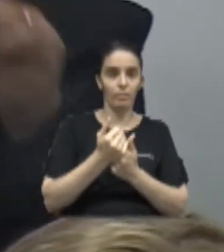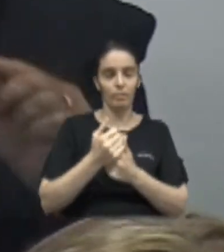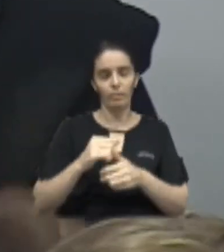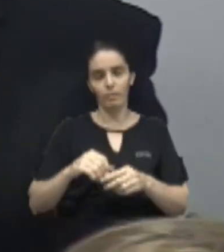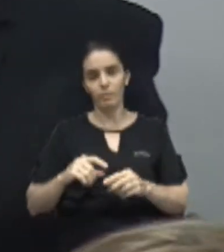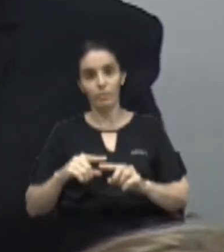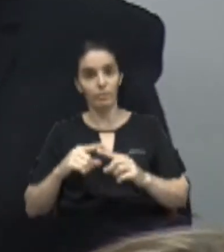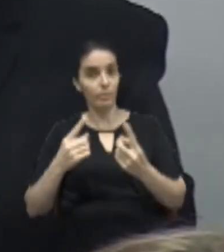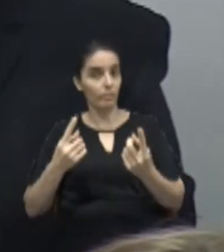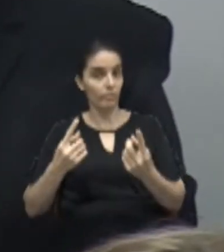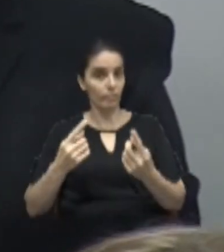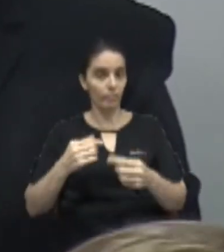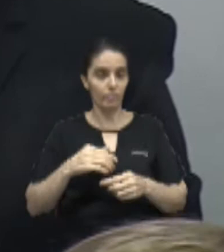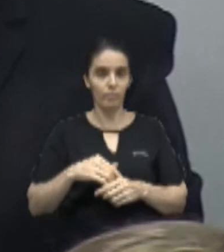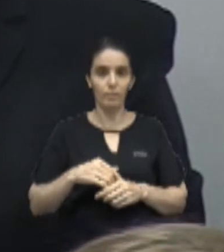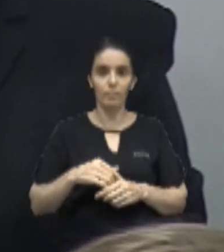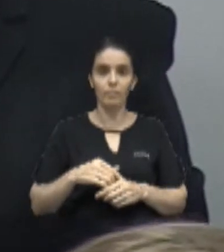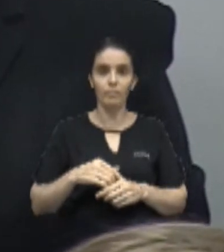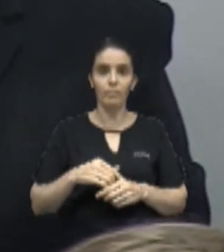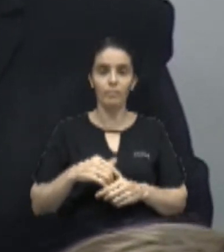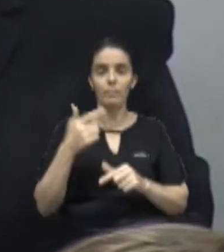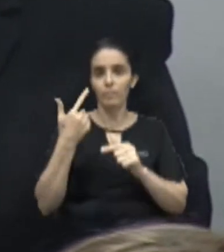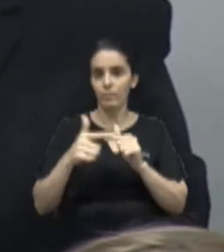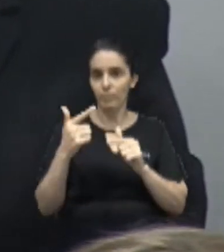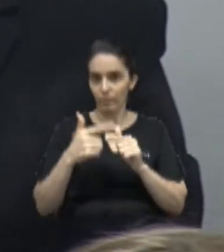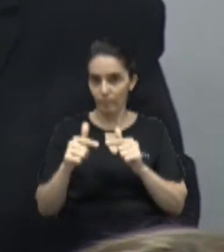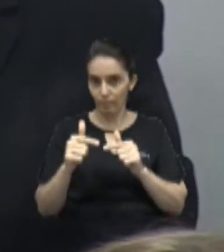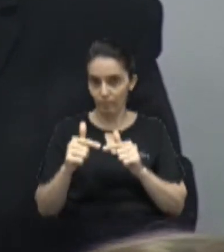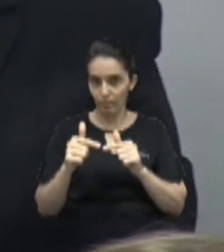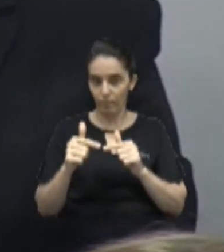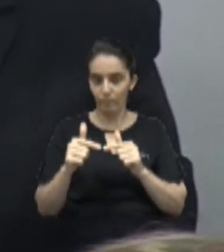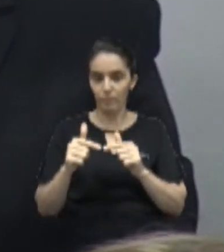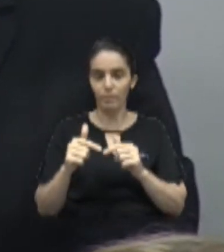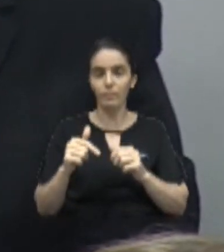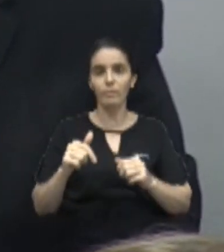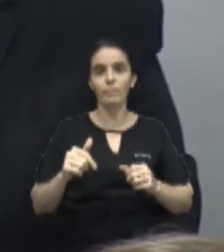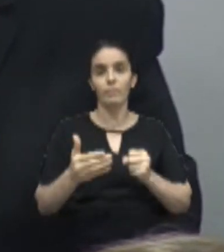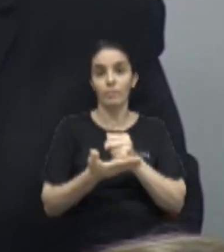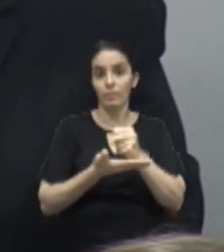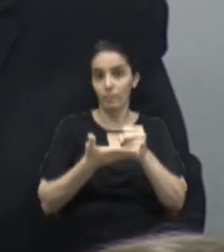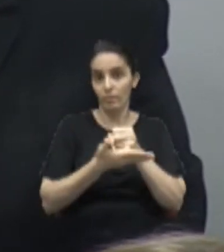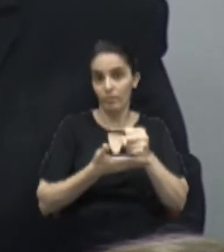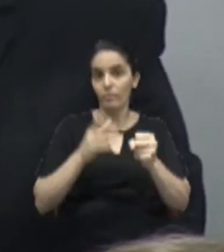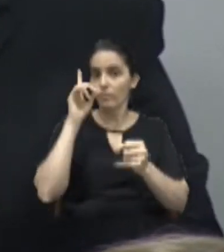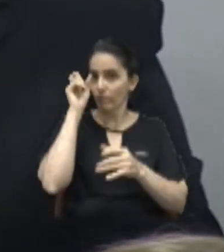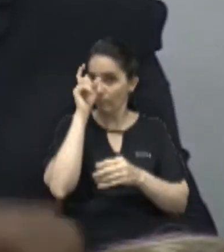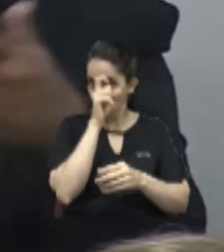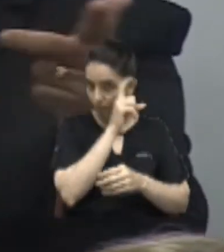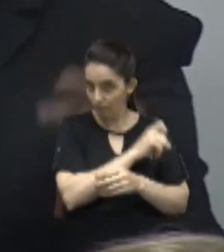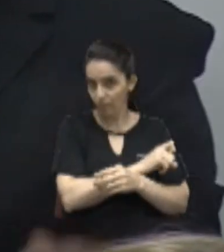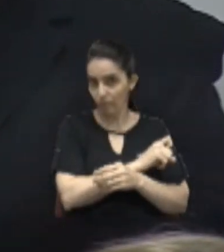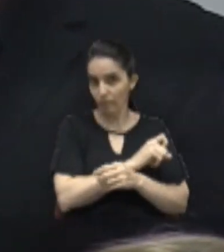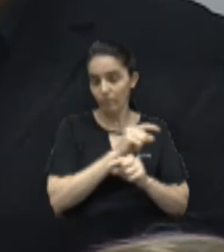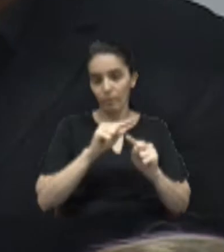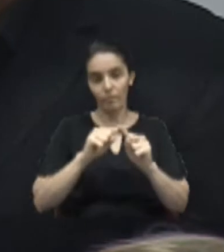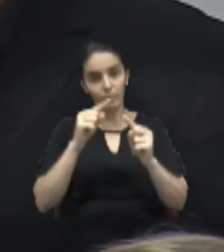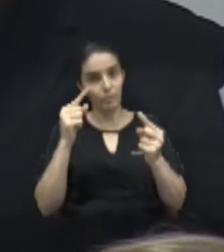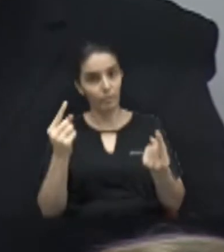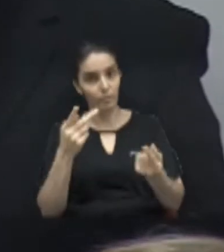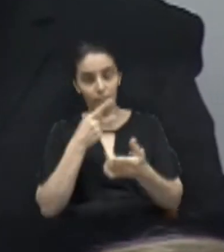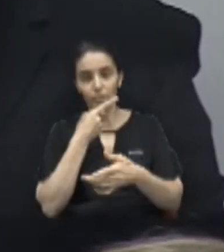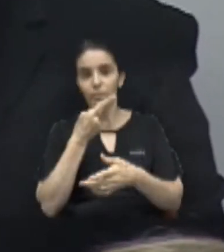é a questão de sal, realmente nós ficamos numa situação difícil. Mas, imagine nós falarmos